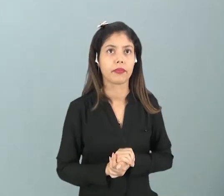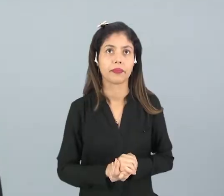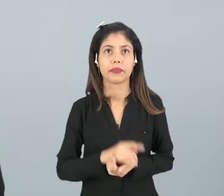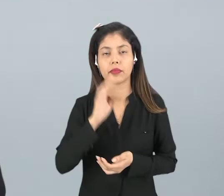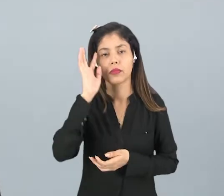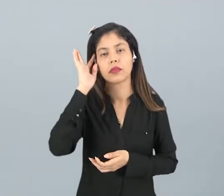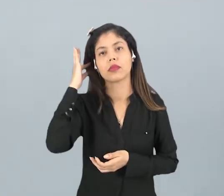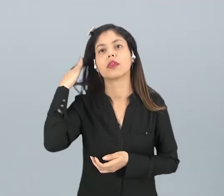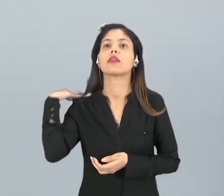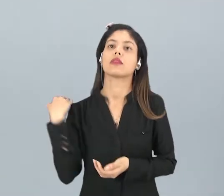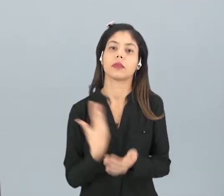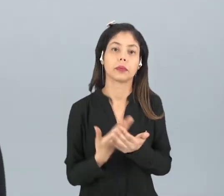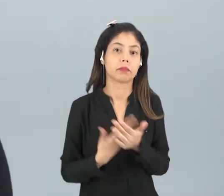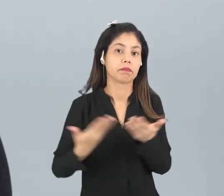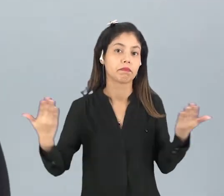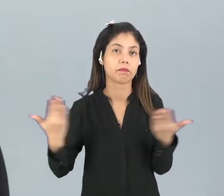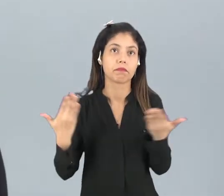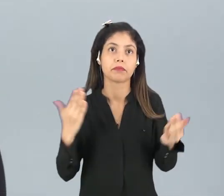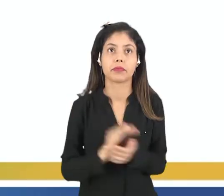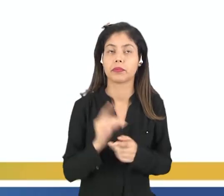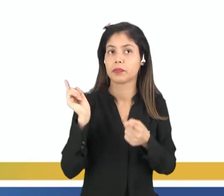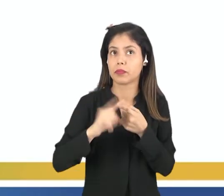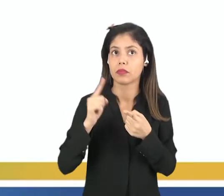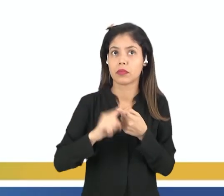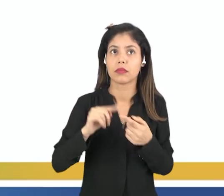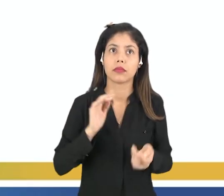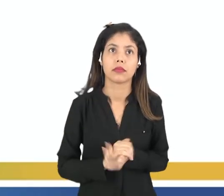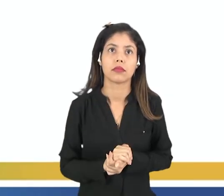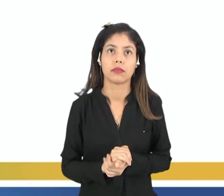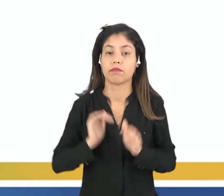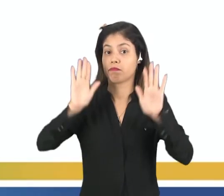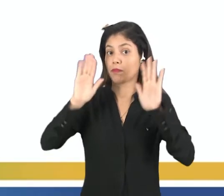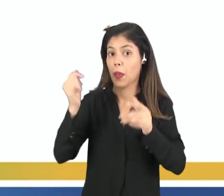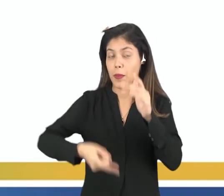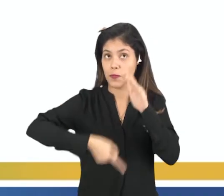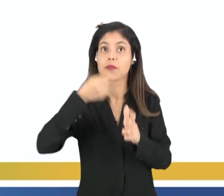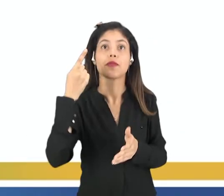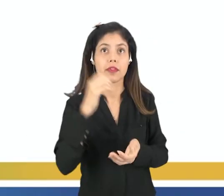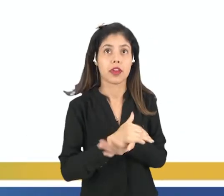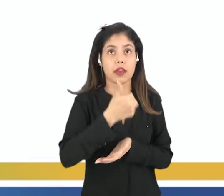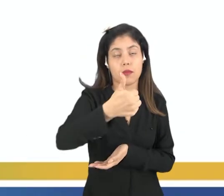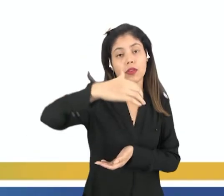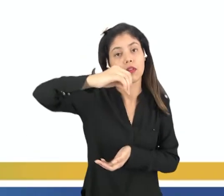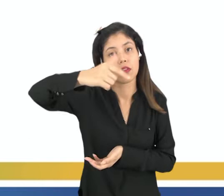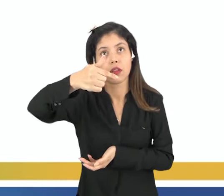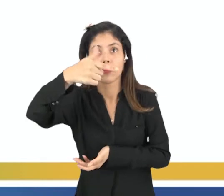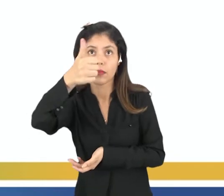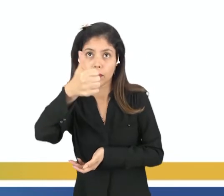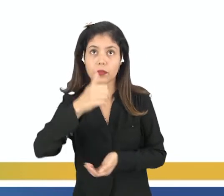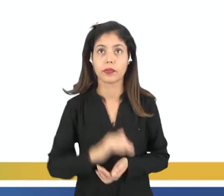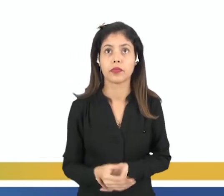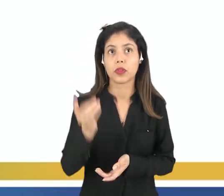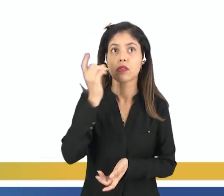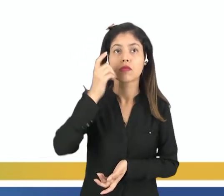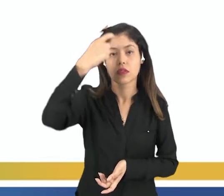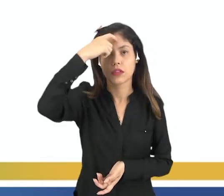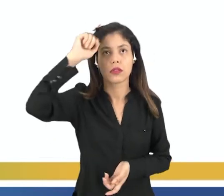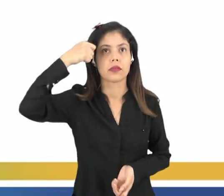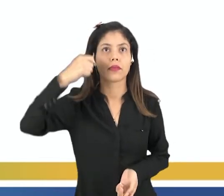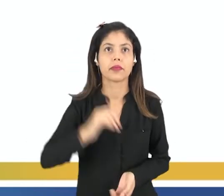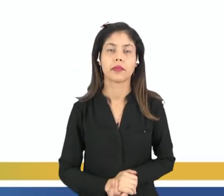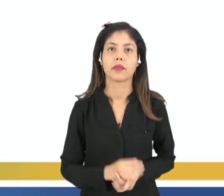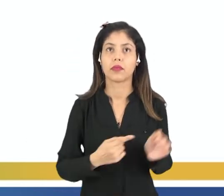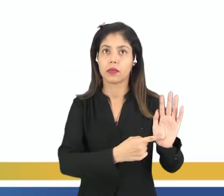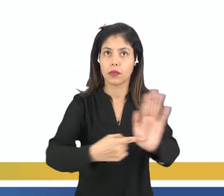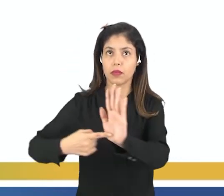poder destacar a aula de hoje. Primeiro, celebrado pela primeira vez em 1971, o Dia da Consciência